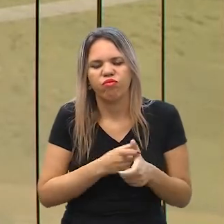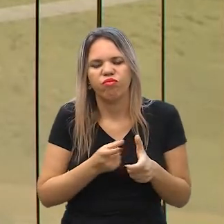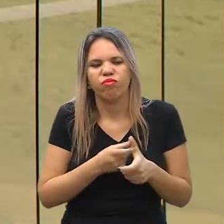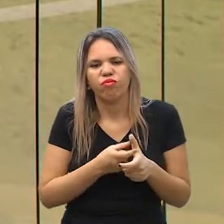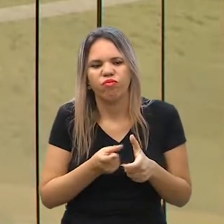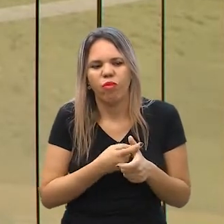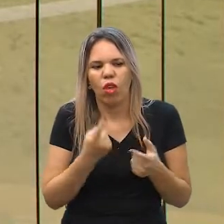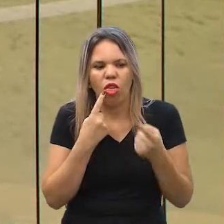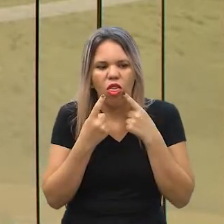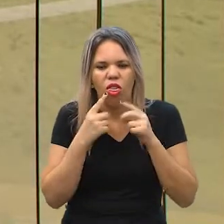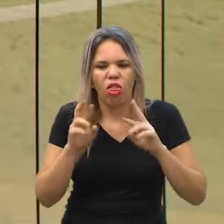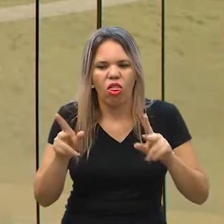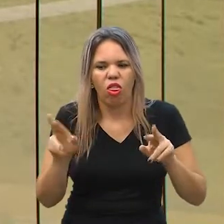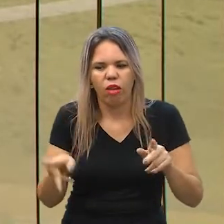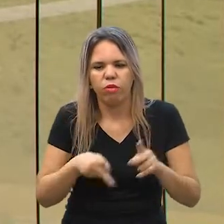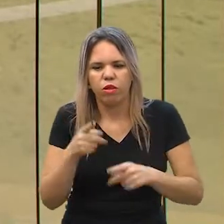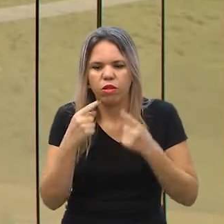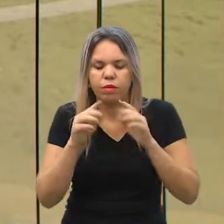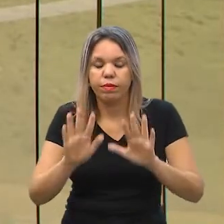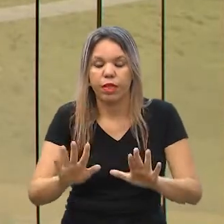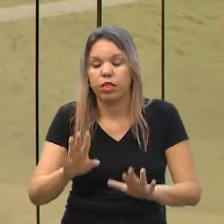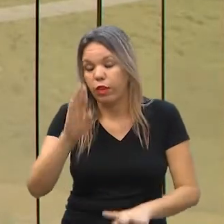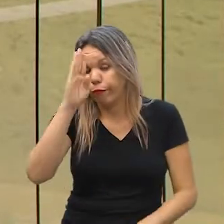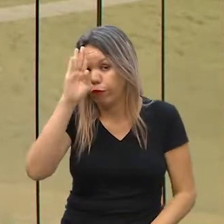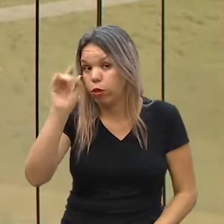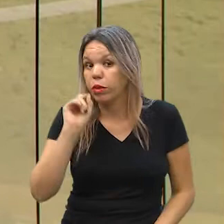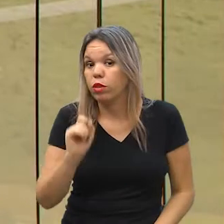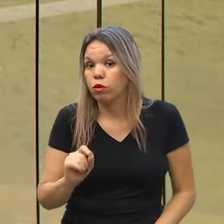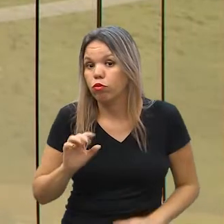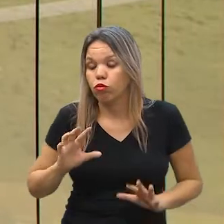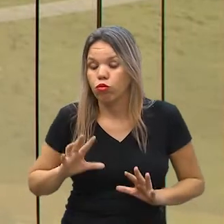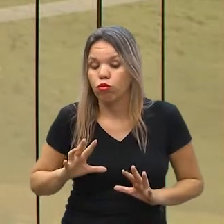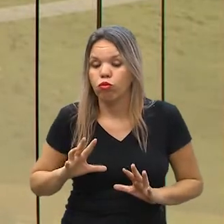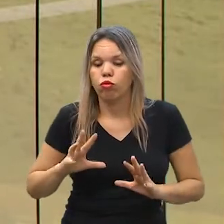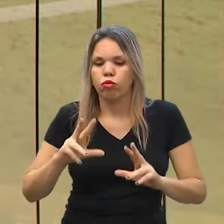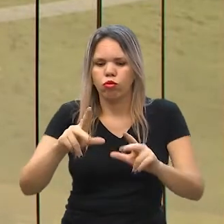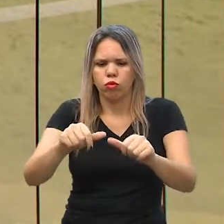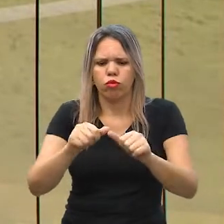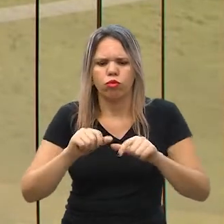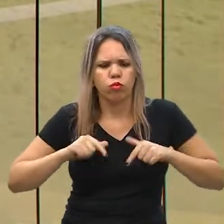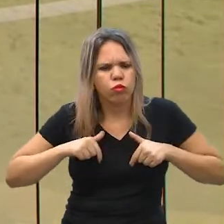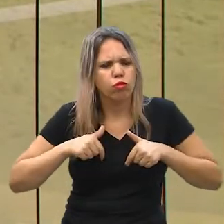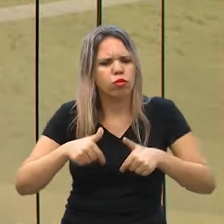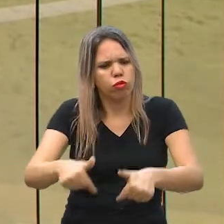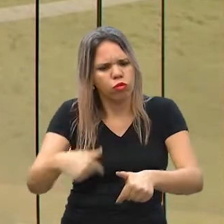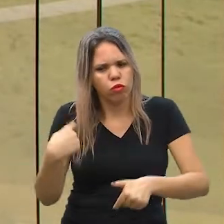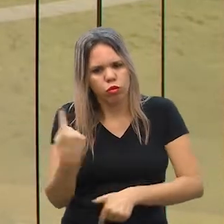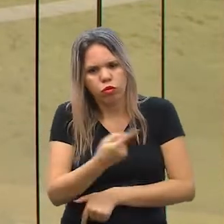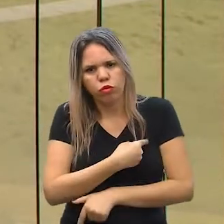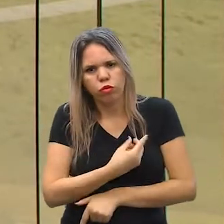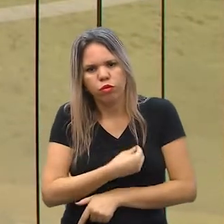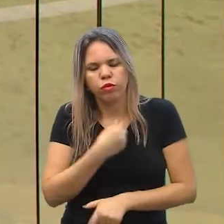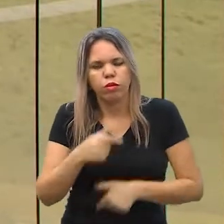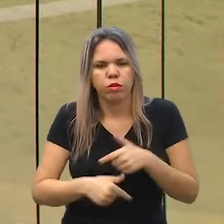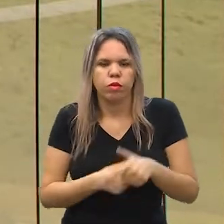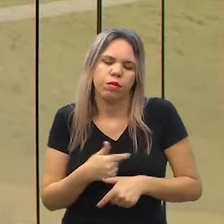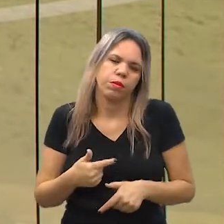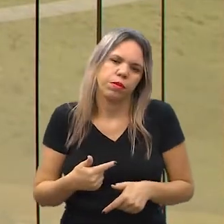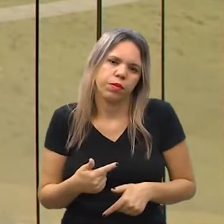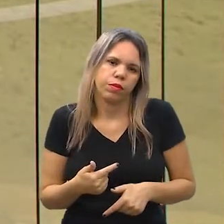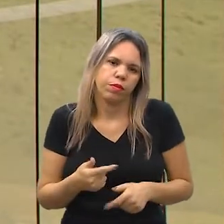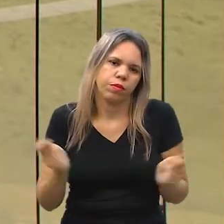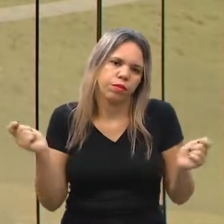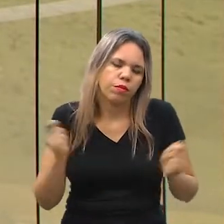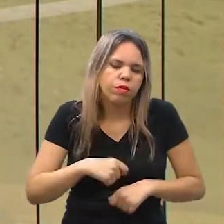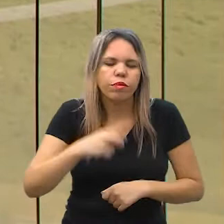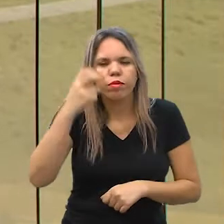você fica devendo, o feedback é diferente. Mas uma coisa que é fundamental em todas as ações que nós estamos, é